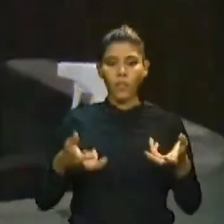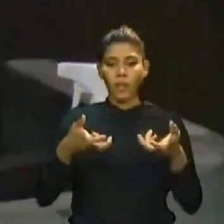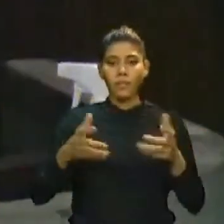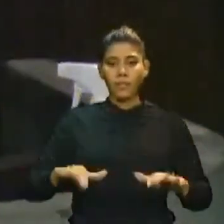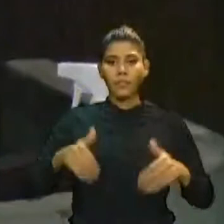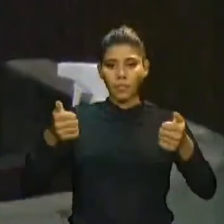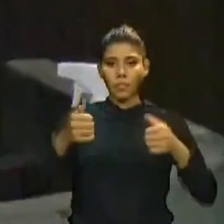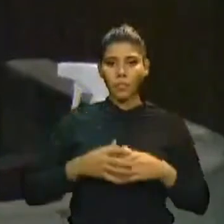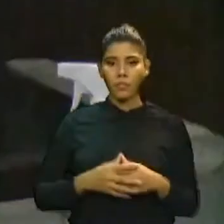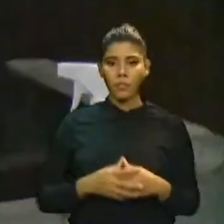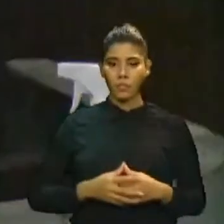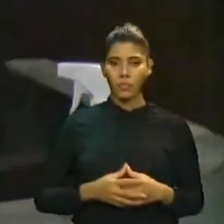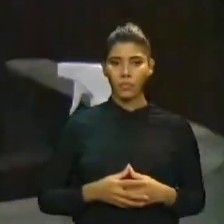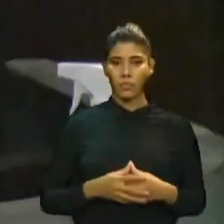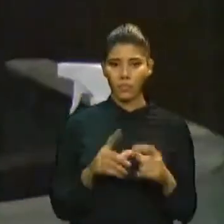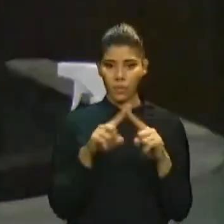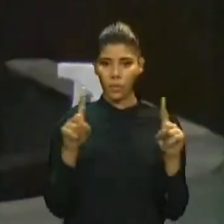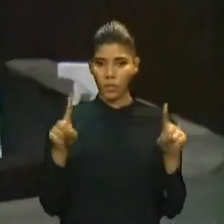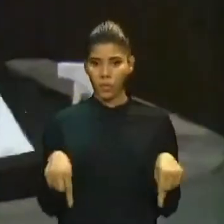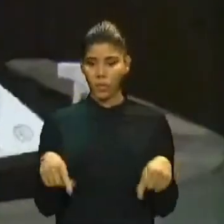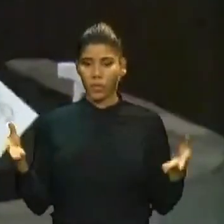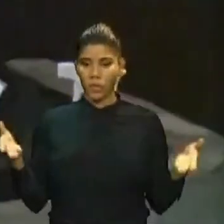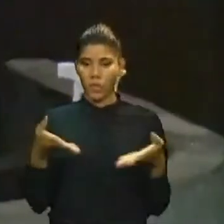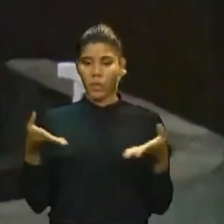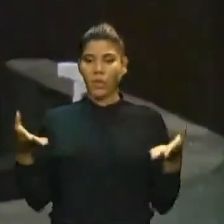a instituição. Esse projeto que está vindo,